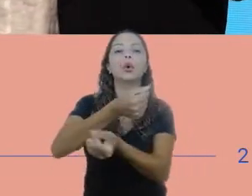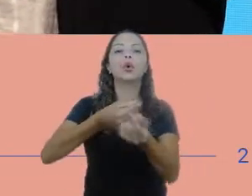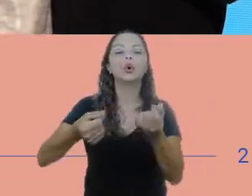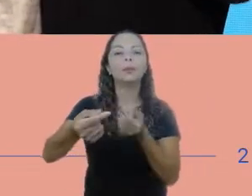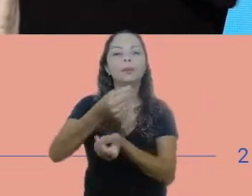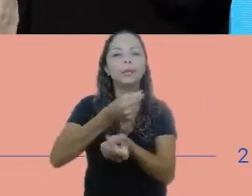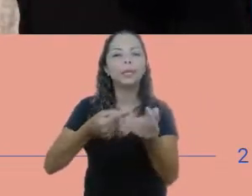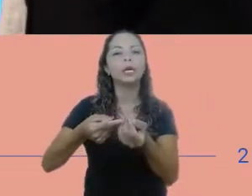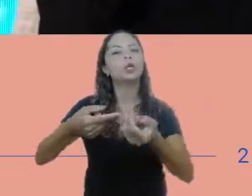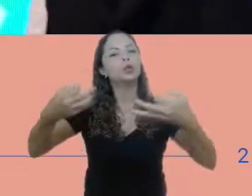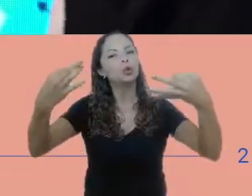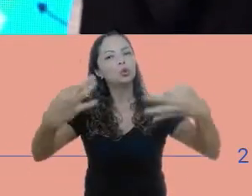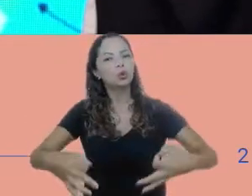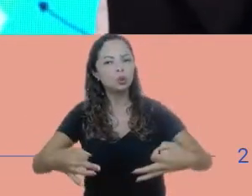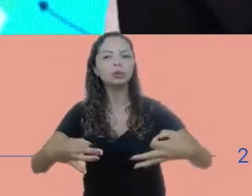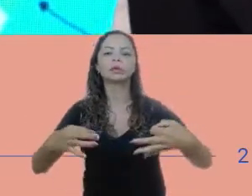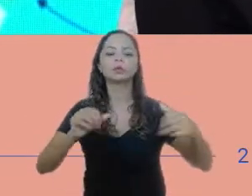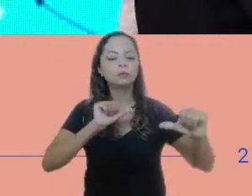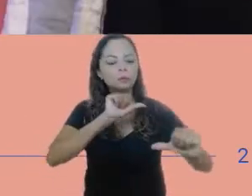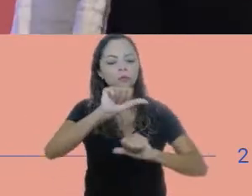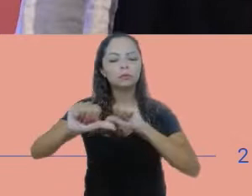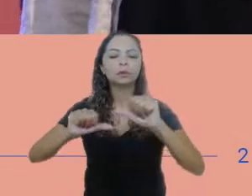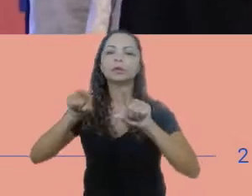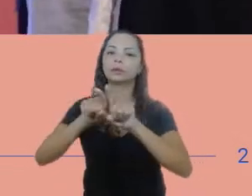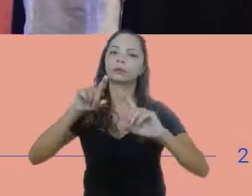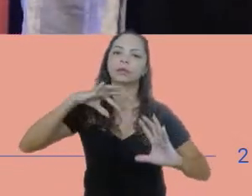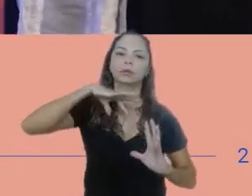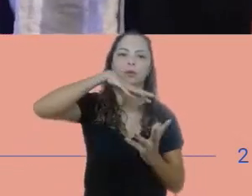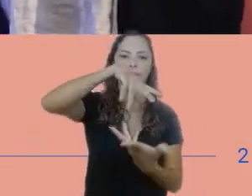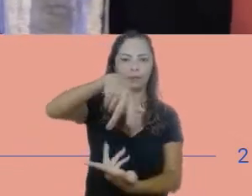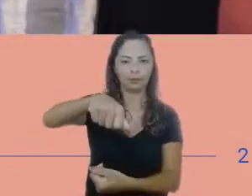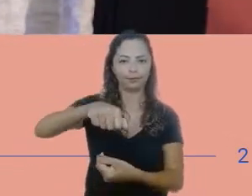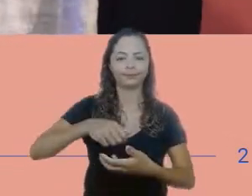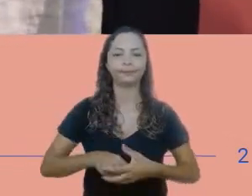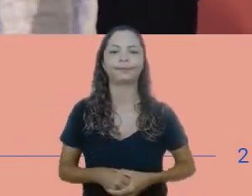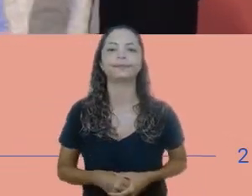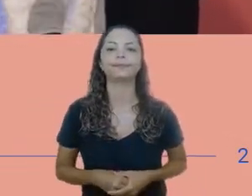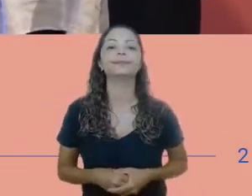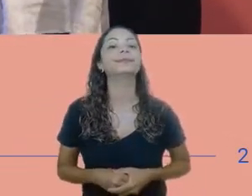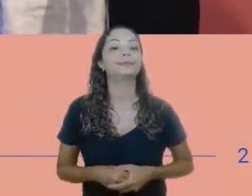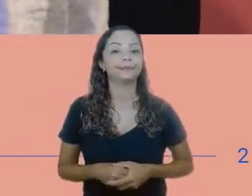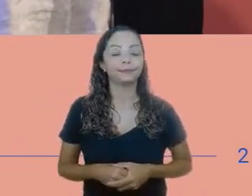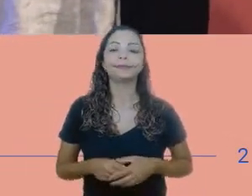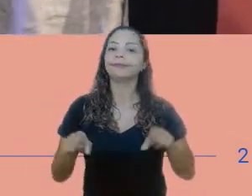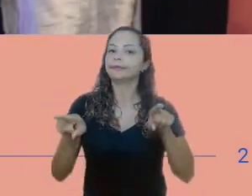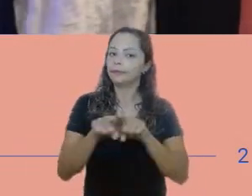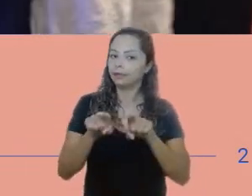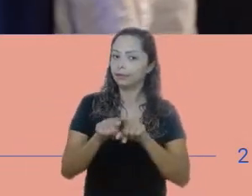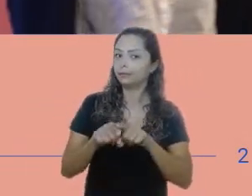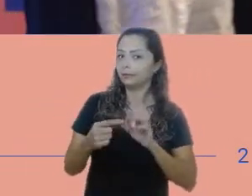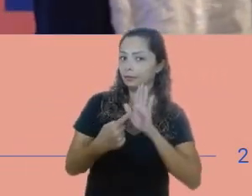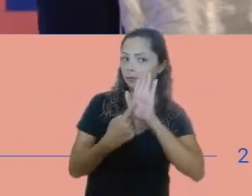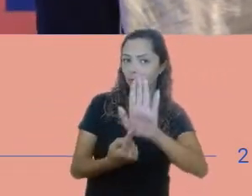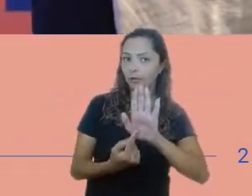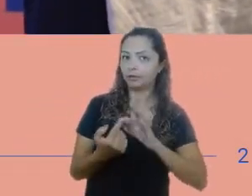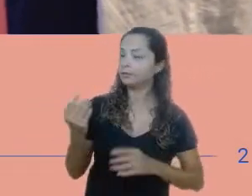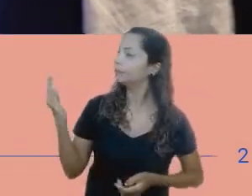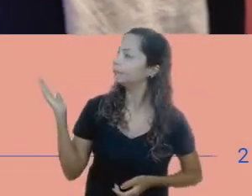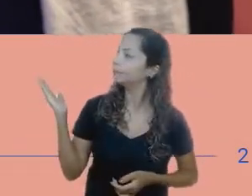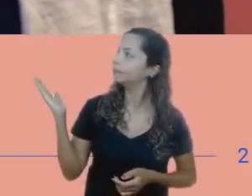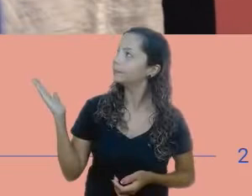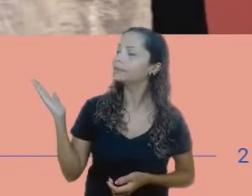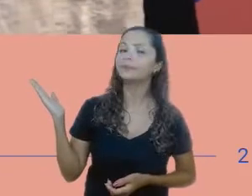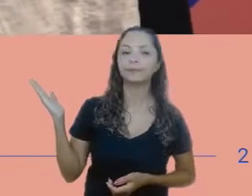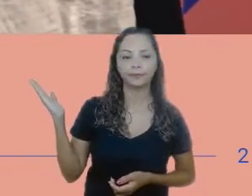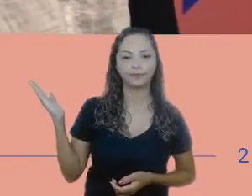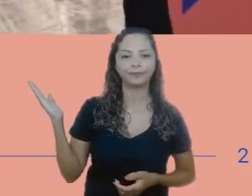circular e global bom então trazendo um pouco mais prático a gente traz aqui o olhar da